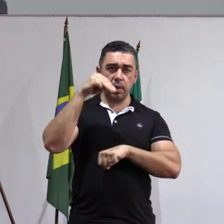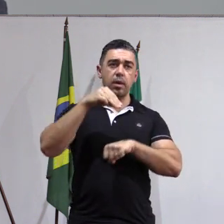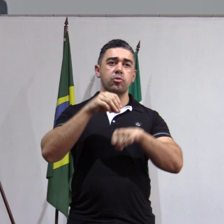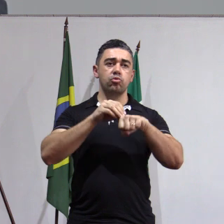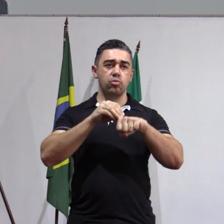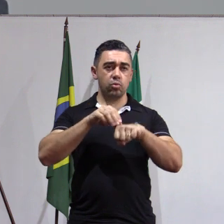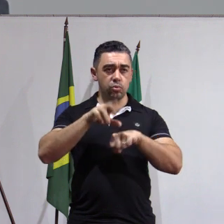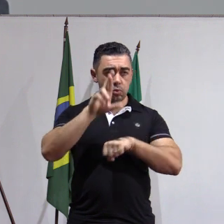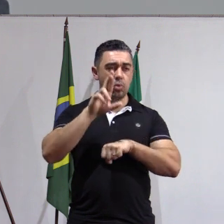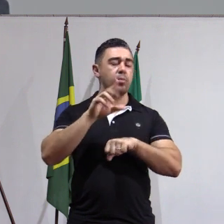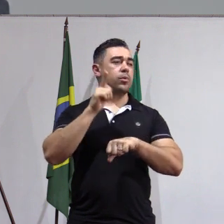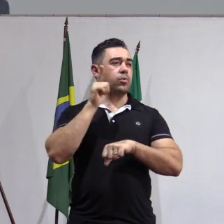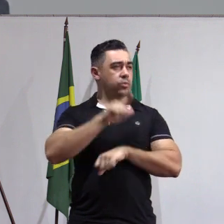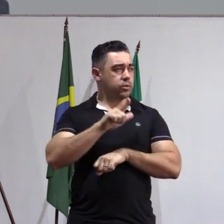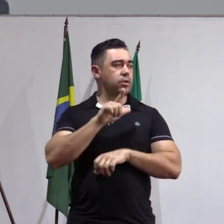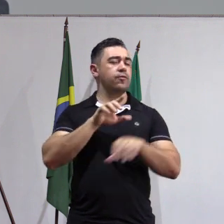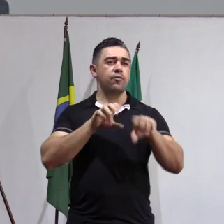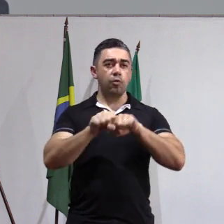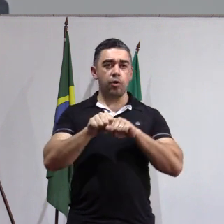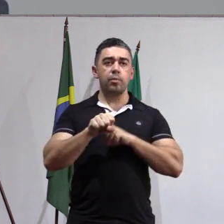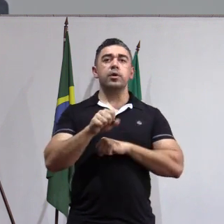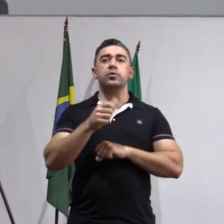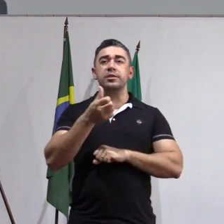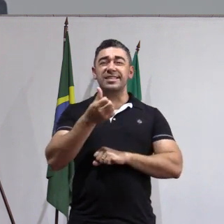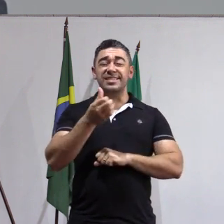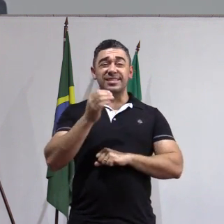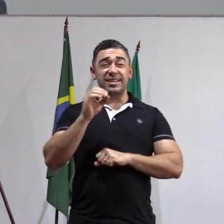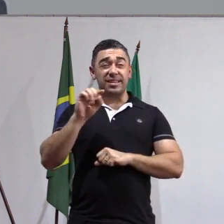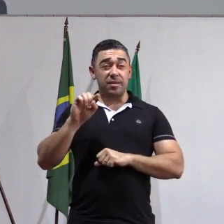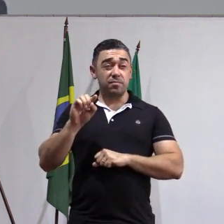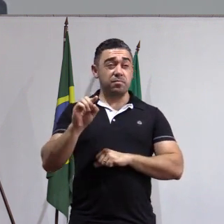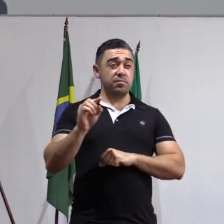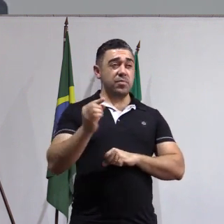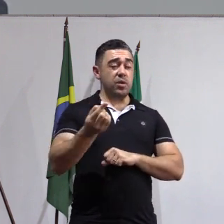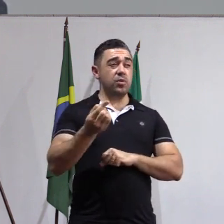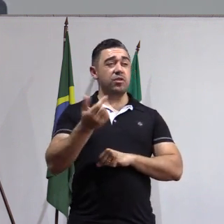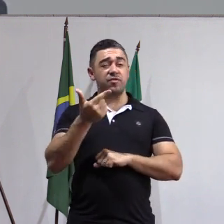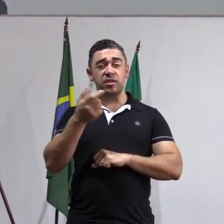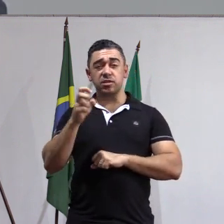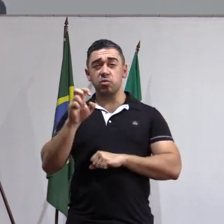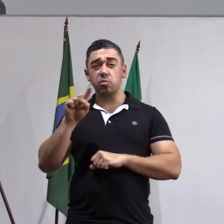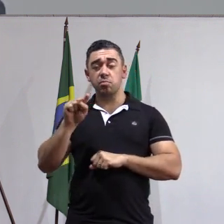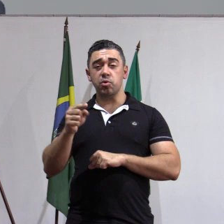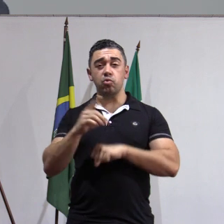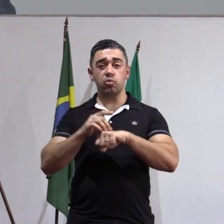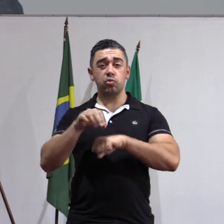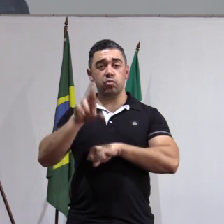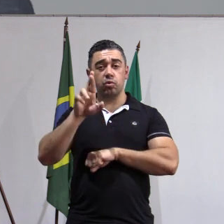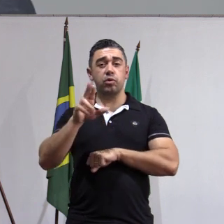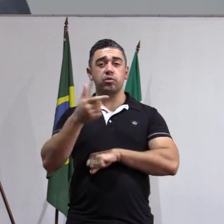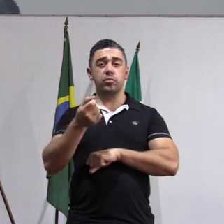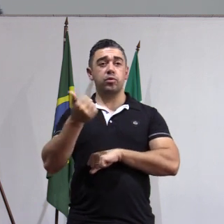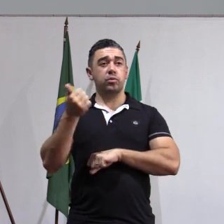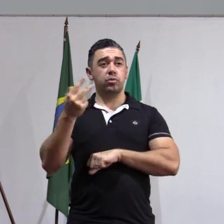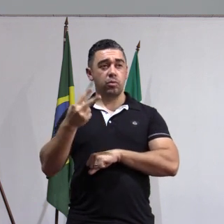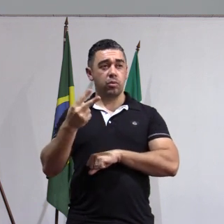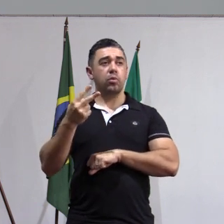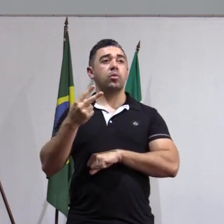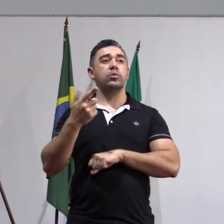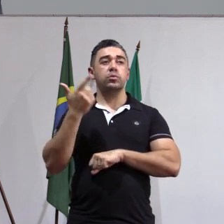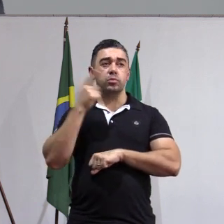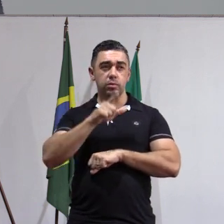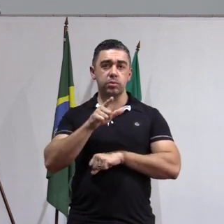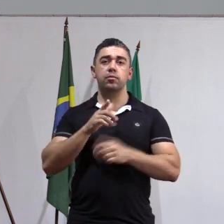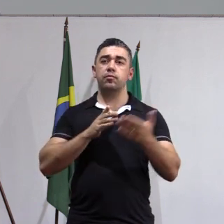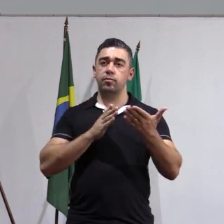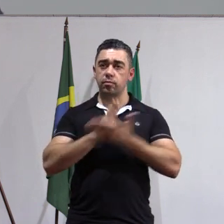projetadas para atingir a formação anual de 60 mil mestres e 25 mil doutores, sendo que em 2012 formávamos 35